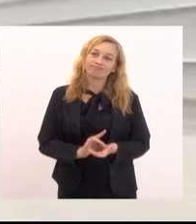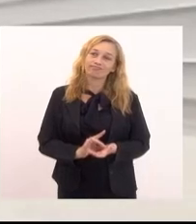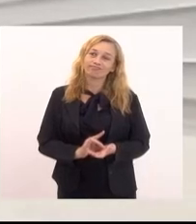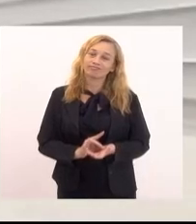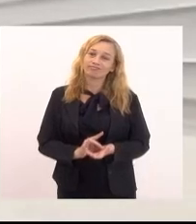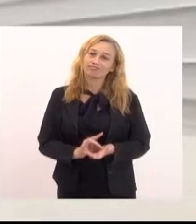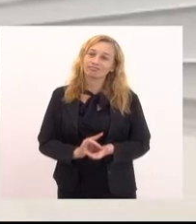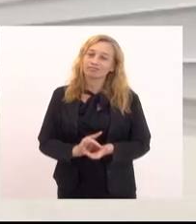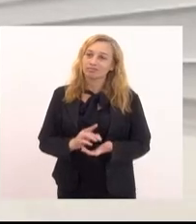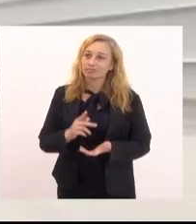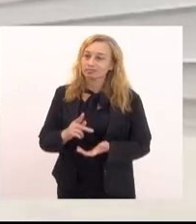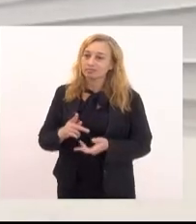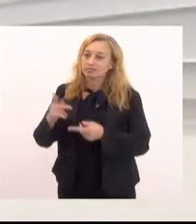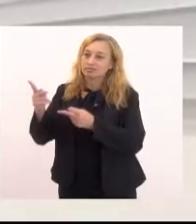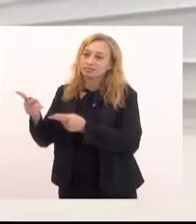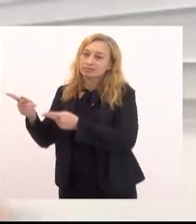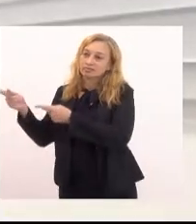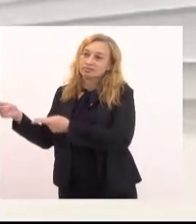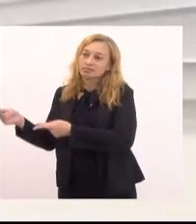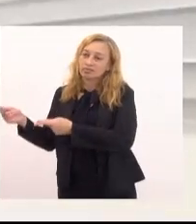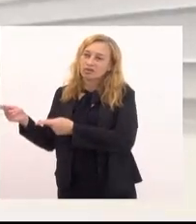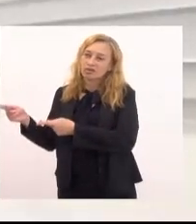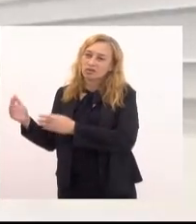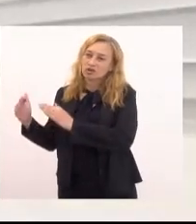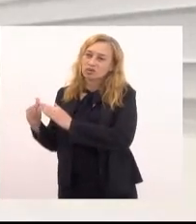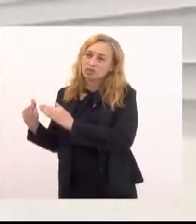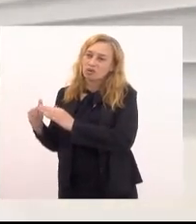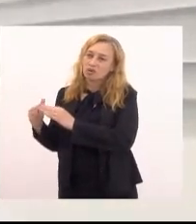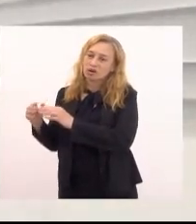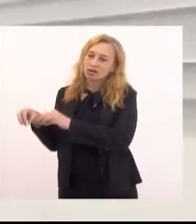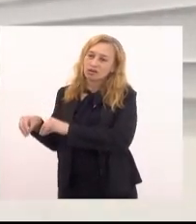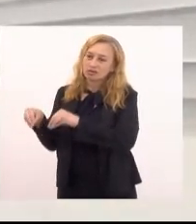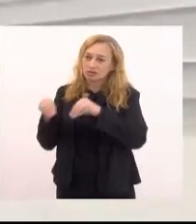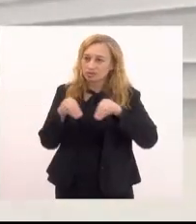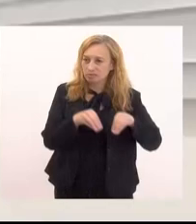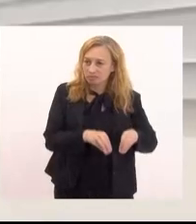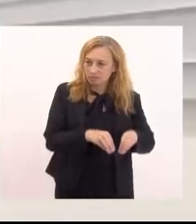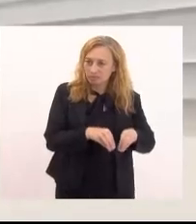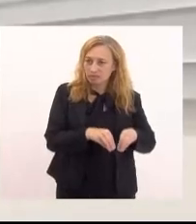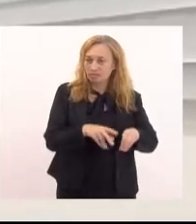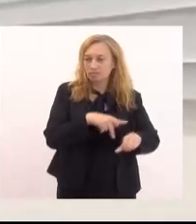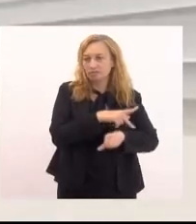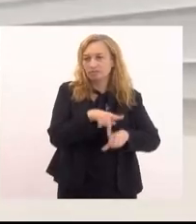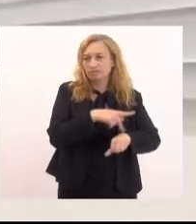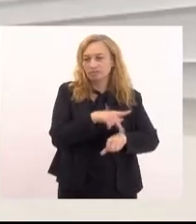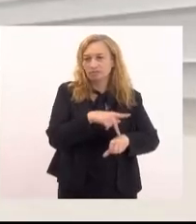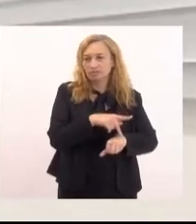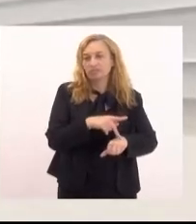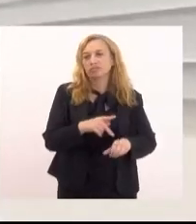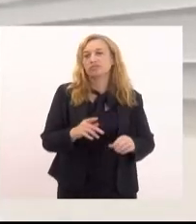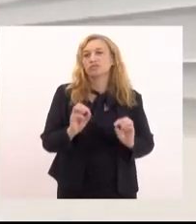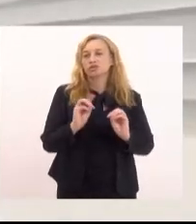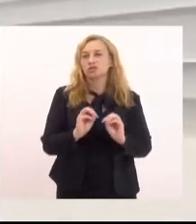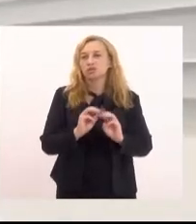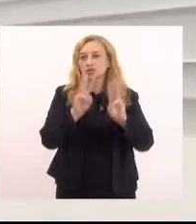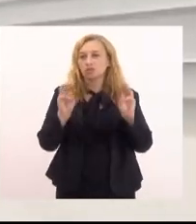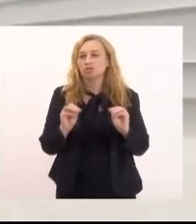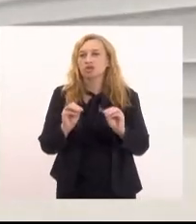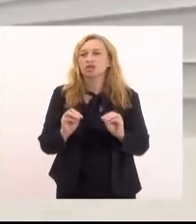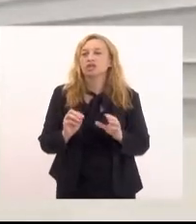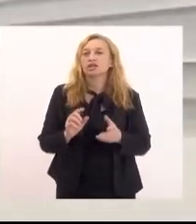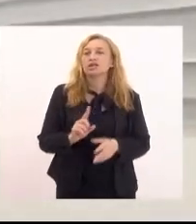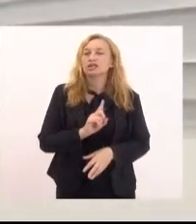os dados que nós temos hoje, os parcos dados, eles são produzidos muitas vezes por essas ONGs aqui, por essas entidades